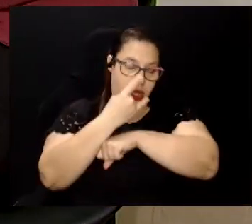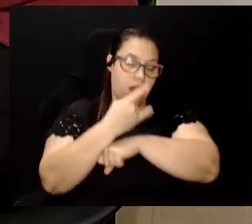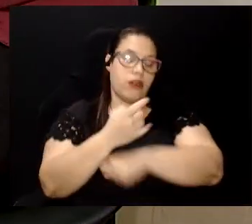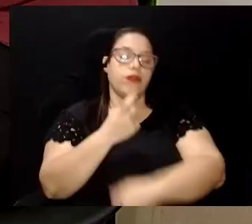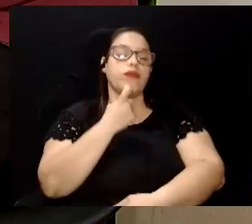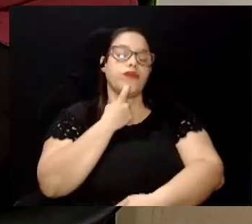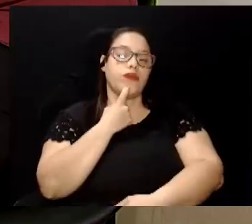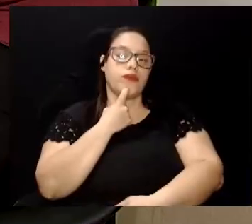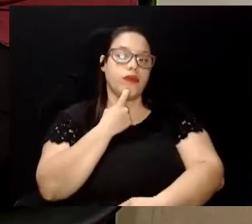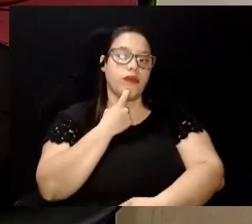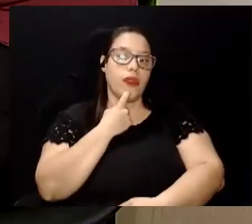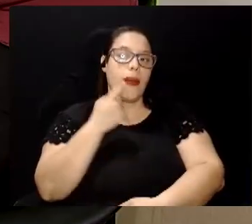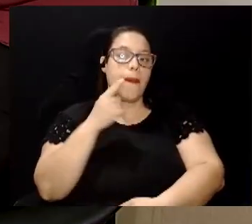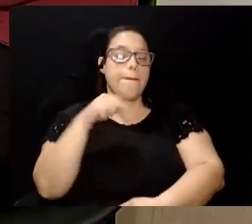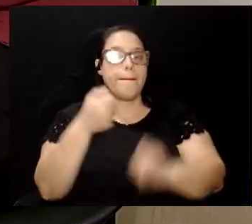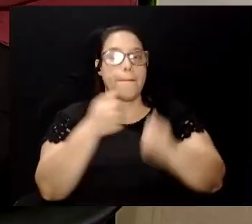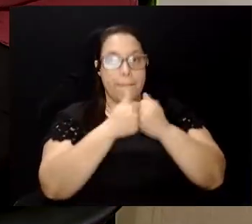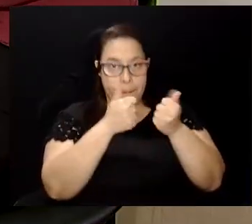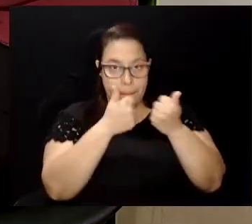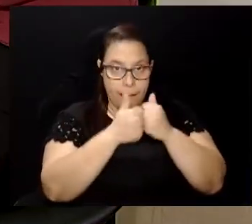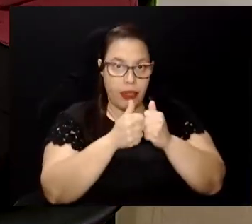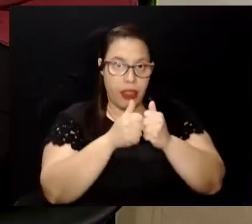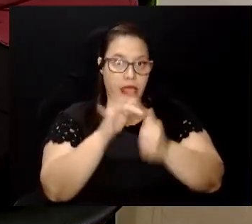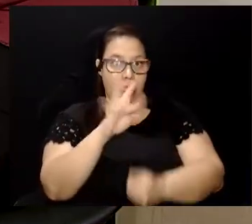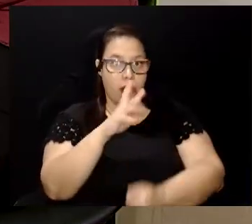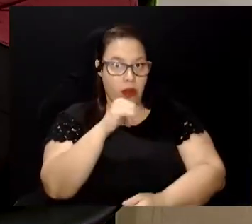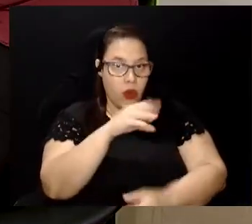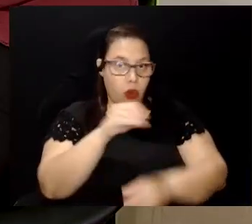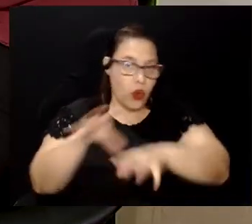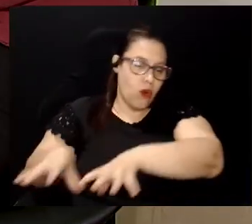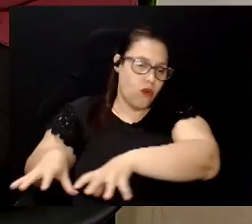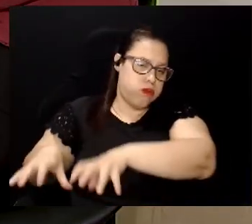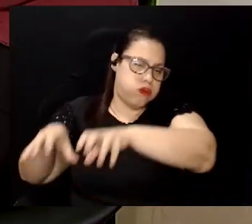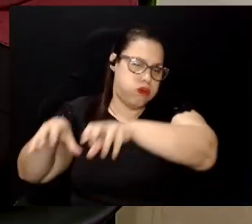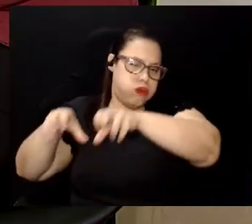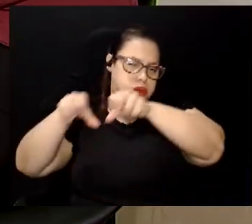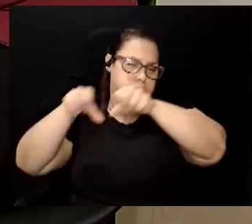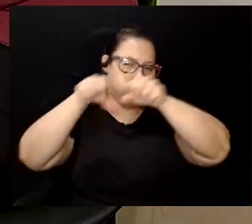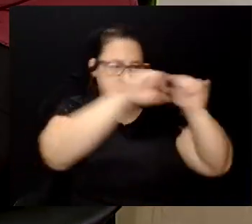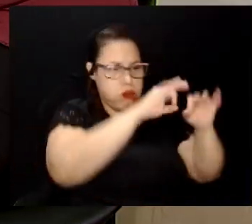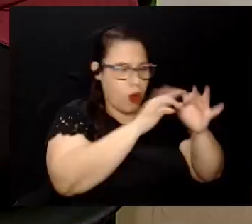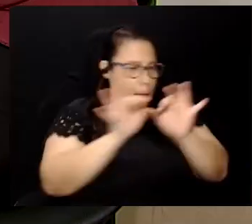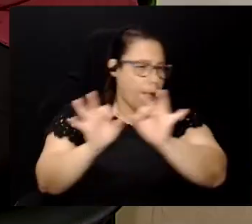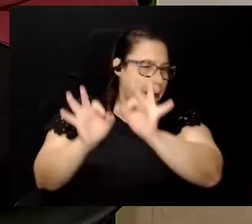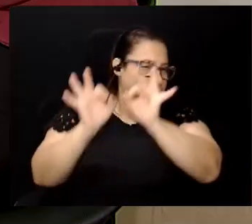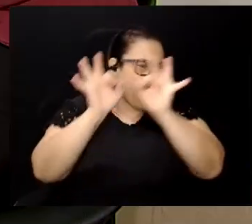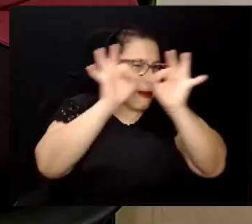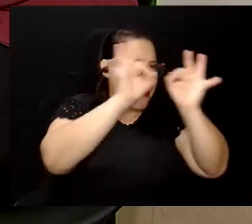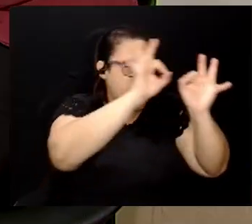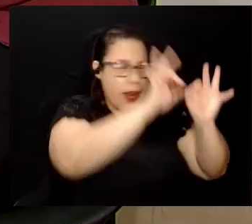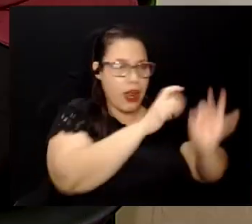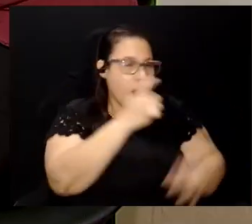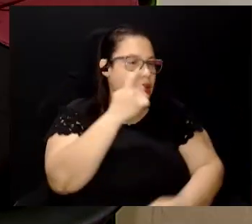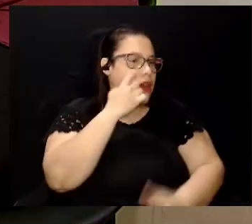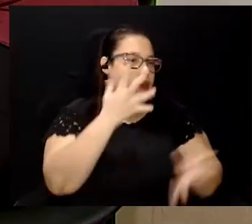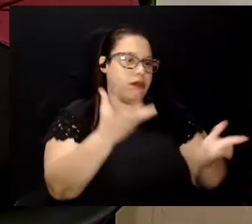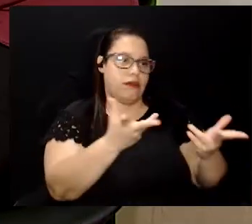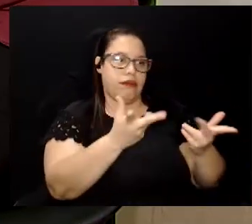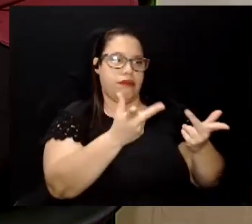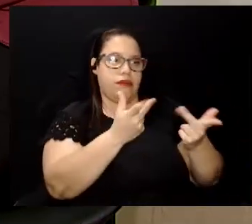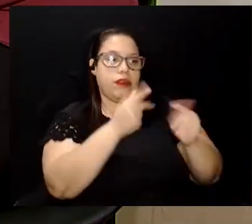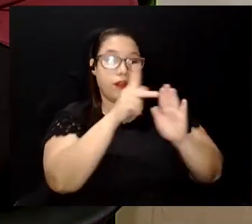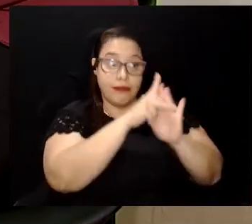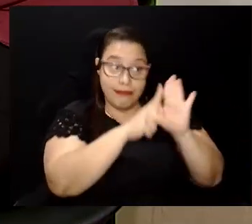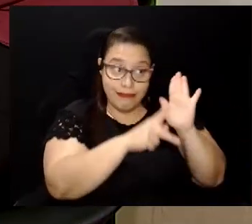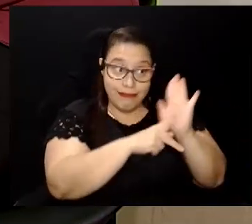ônibus fretado, levam todas as famílias para assistir. Então você vê a grandiosidade desse projeto, que ele traz tanto